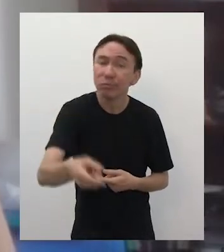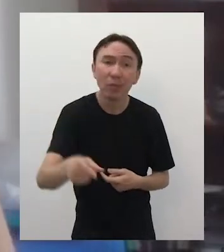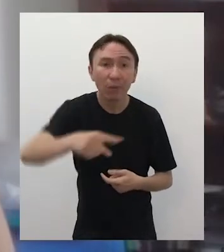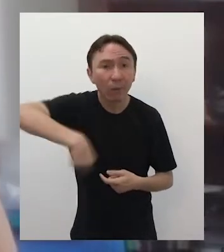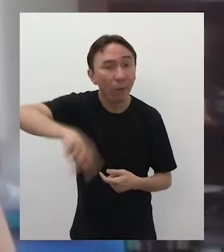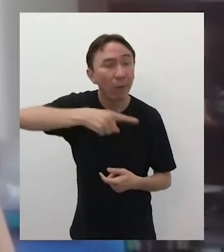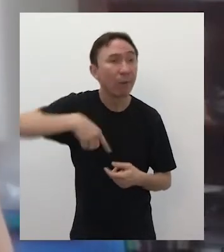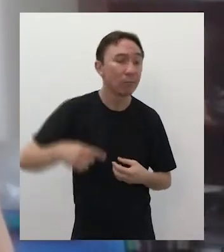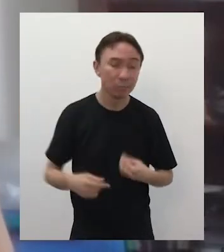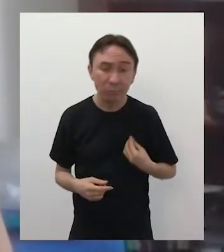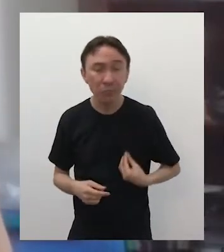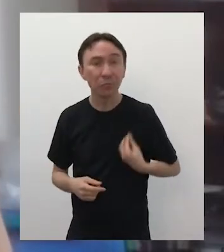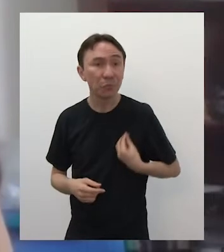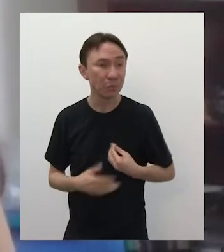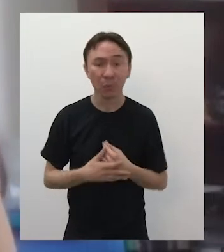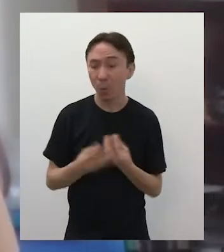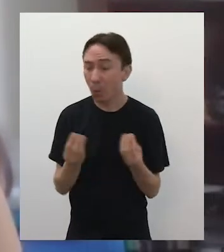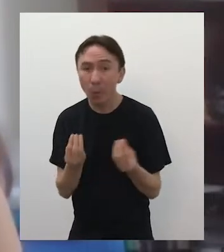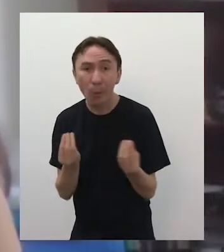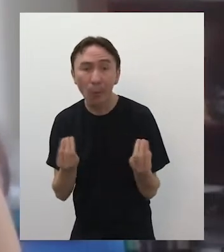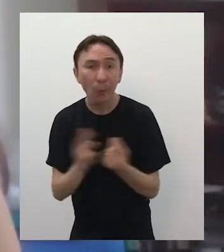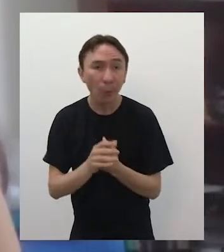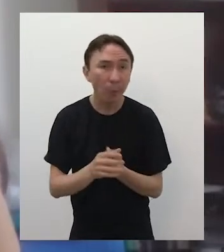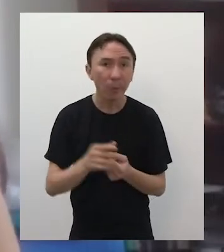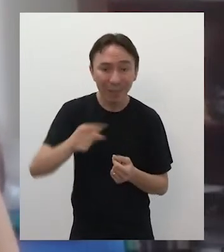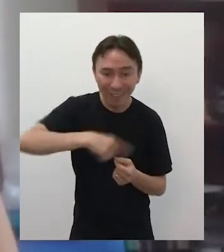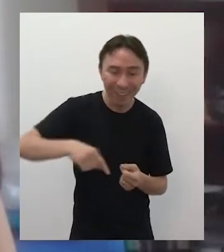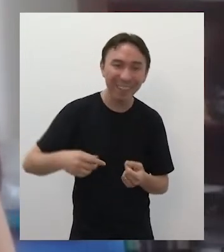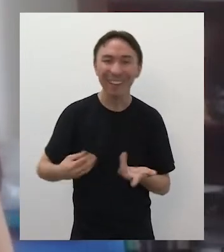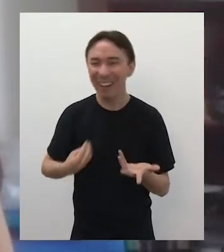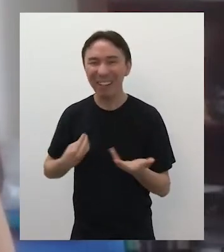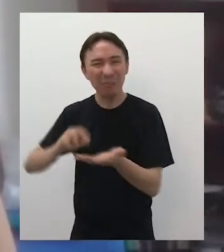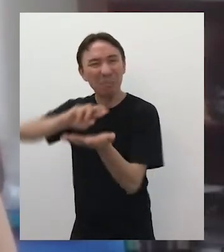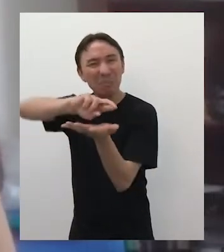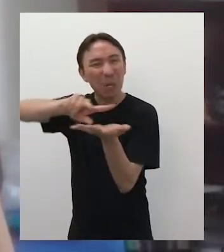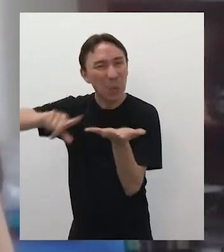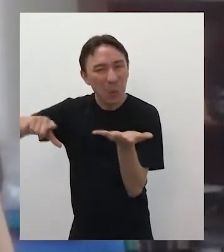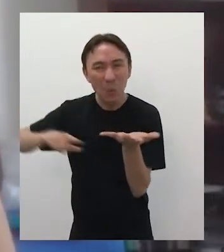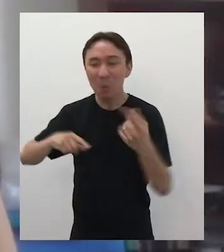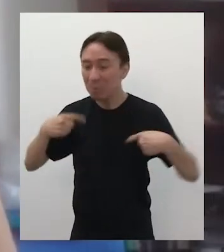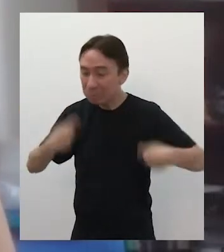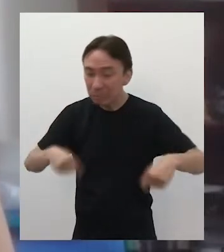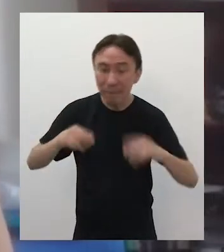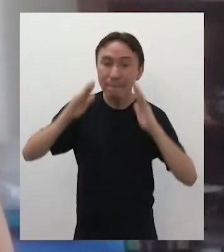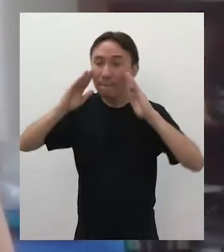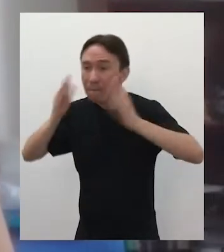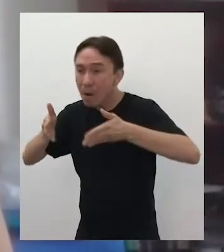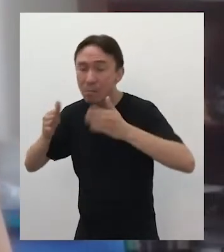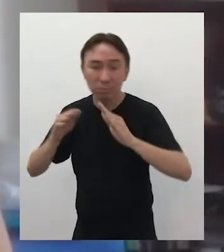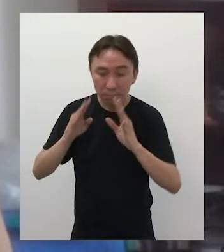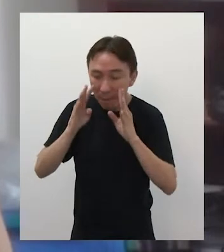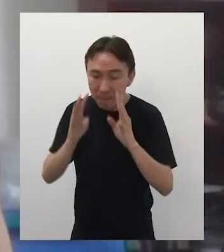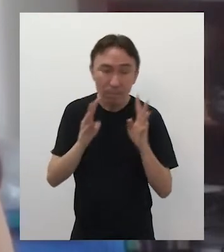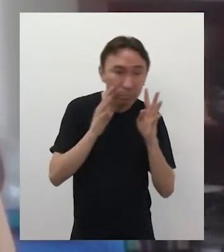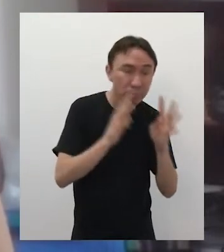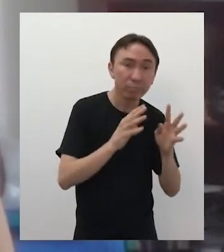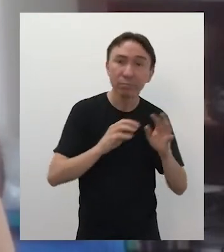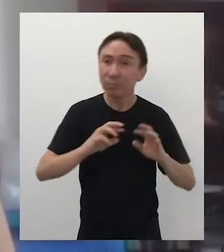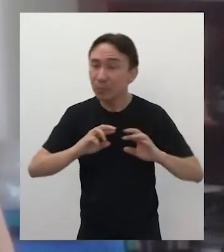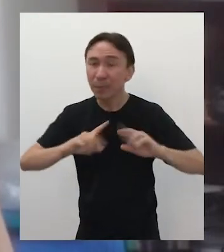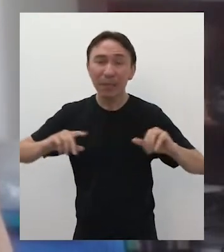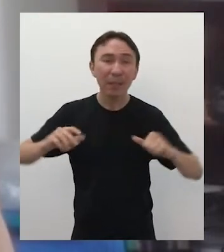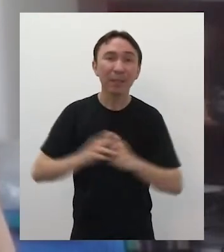vida? Elas são importantes justamente porque elas são a forma como a gente age no dia a dia, né?